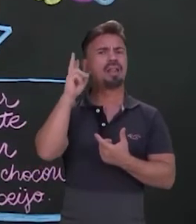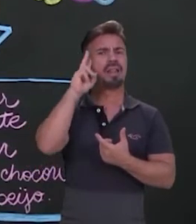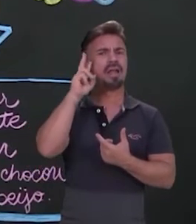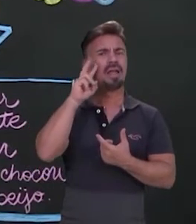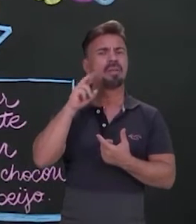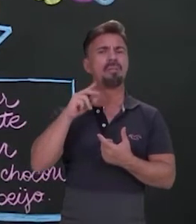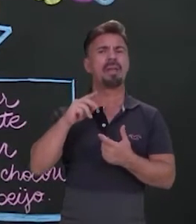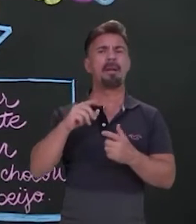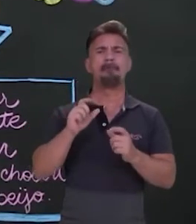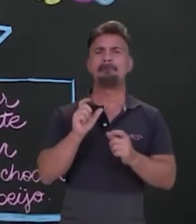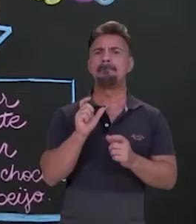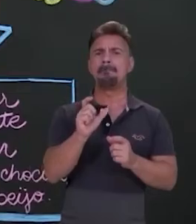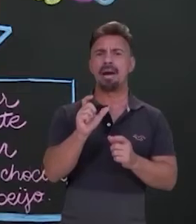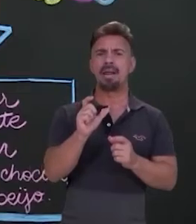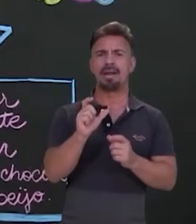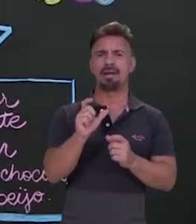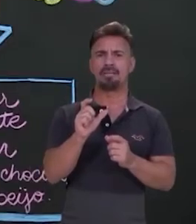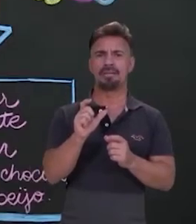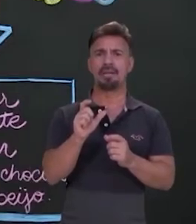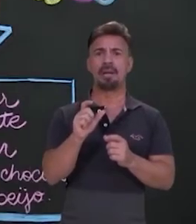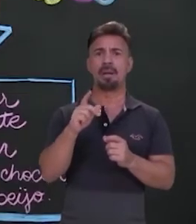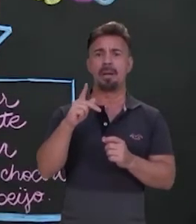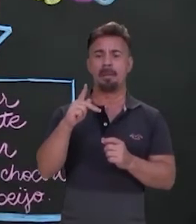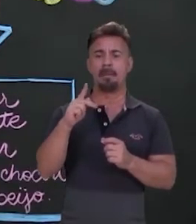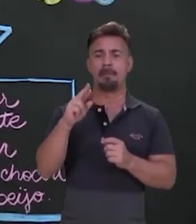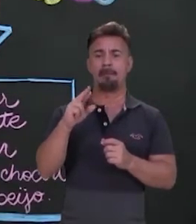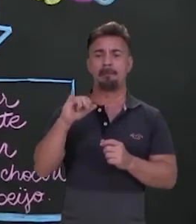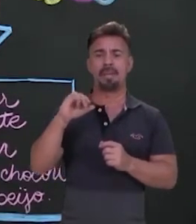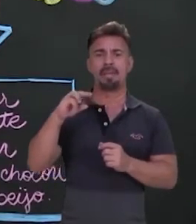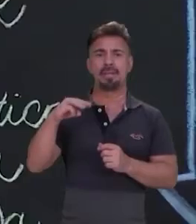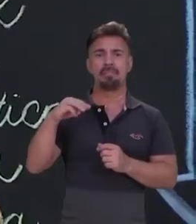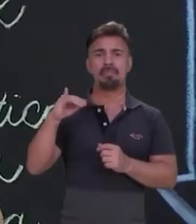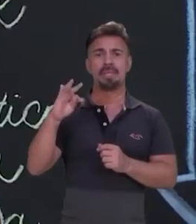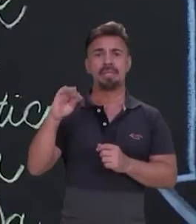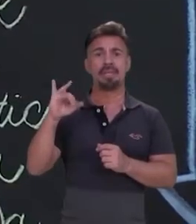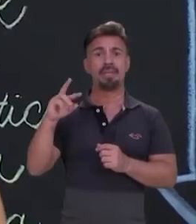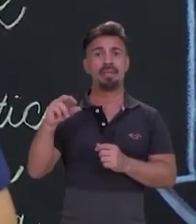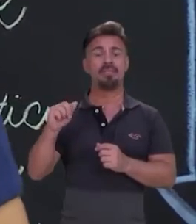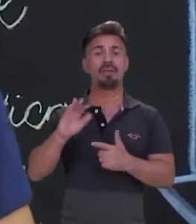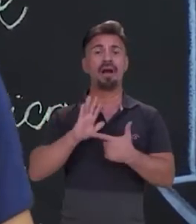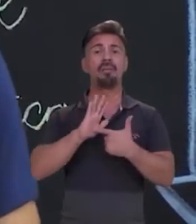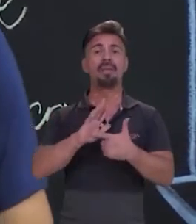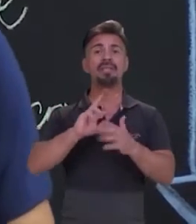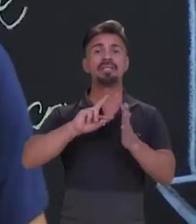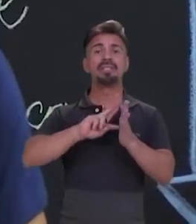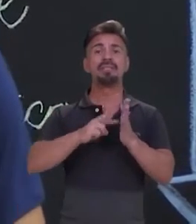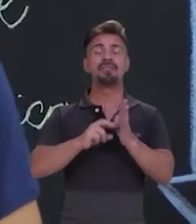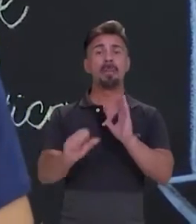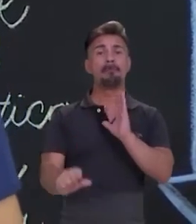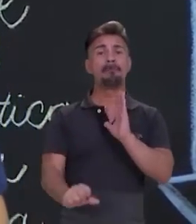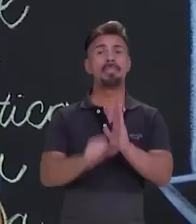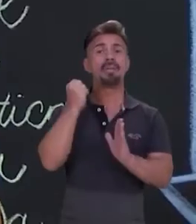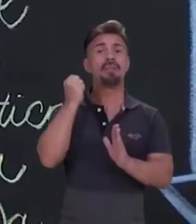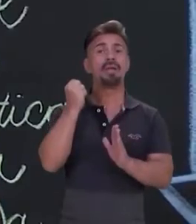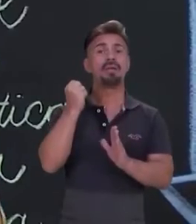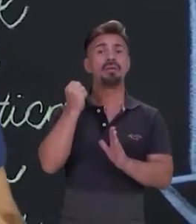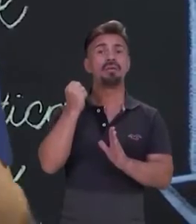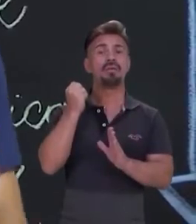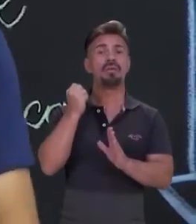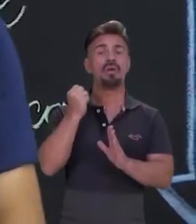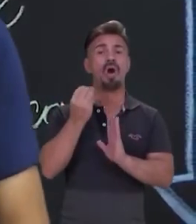palavras primitivas e palavras derivadas. As palavras primitivas são aquelas que apresentam o significado primeiro, ou seja, o